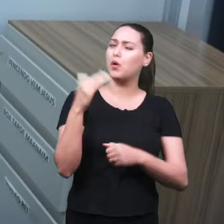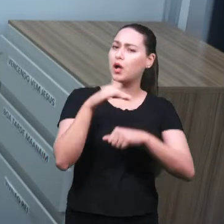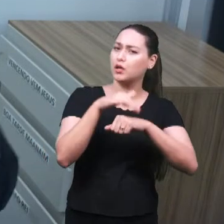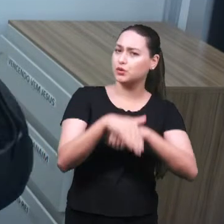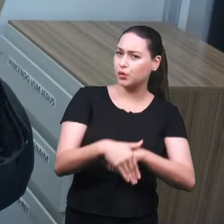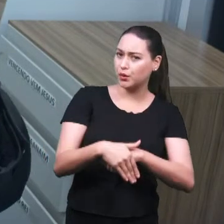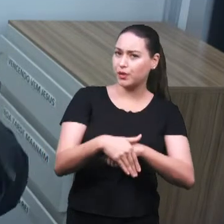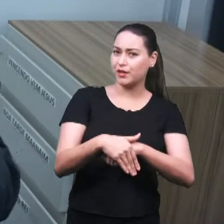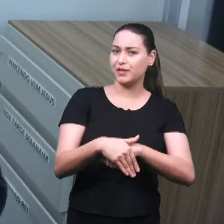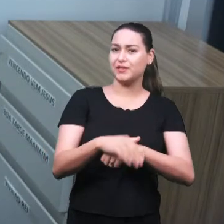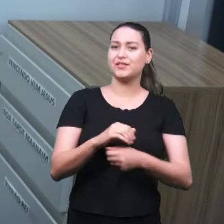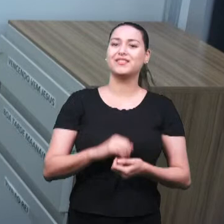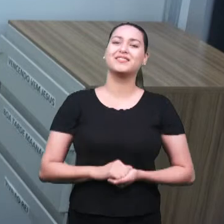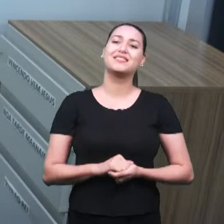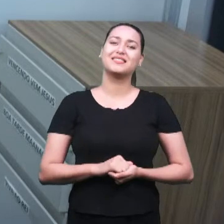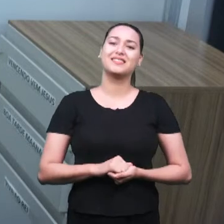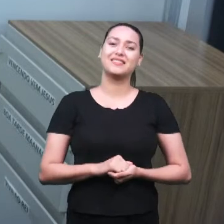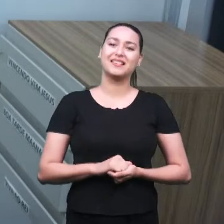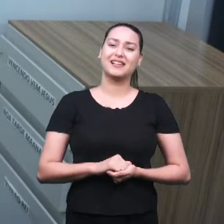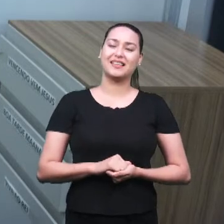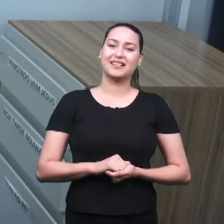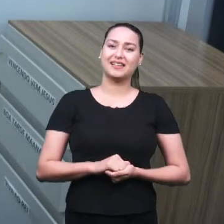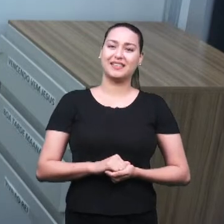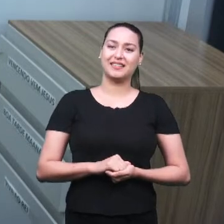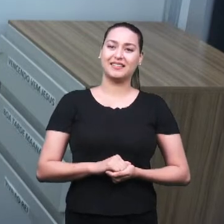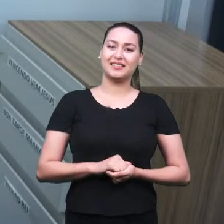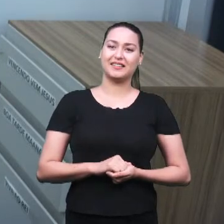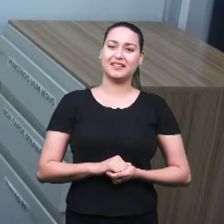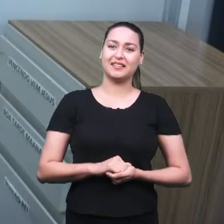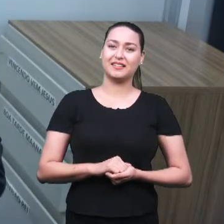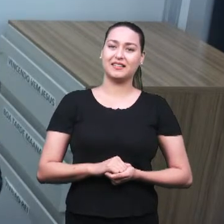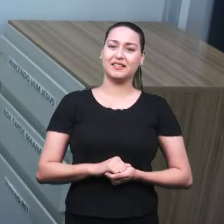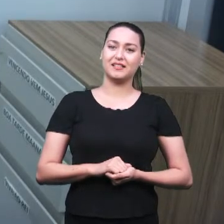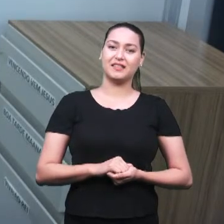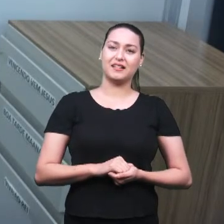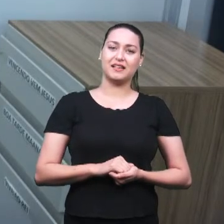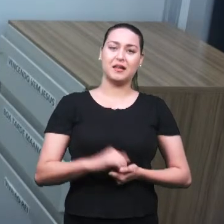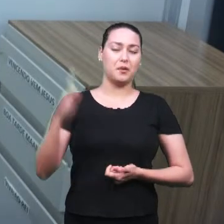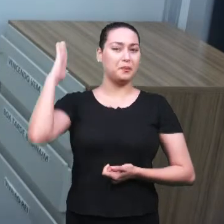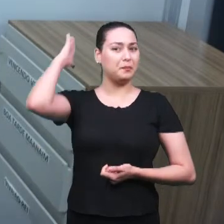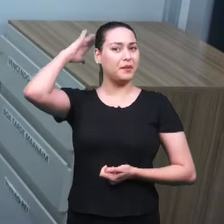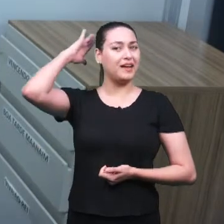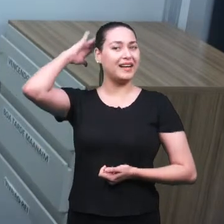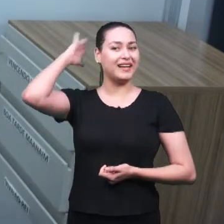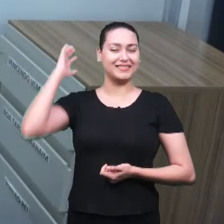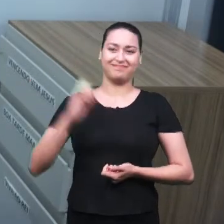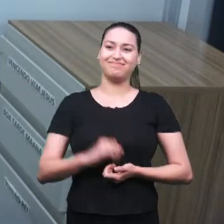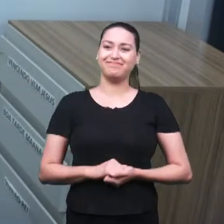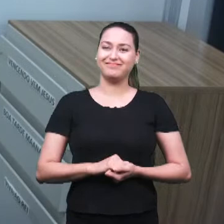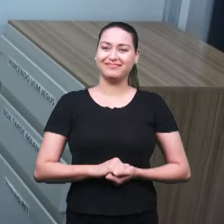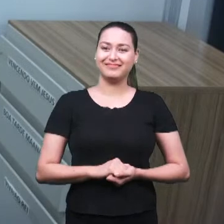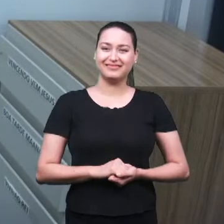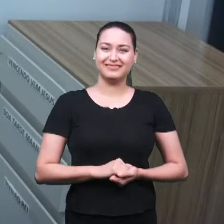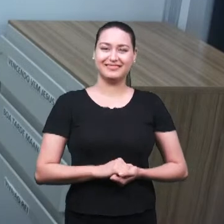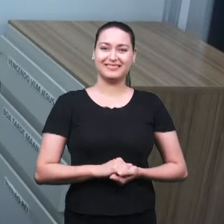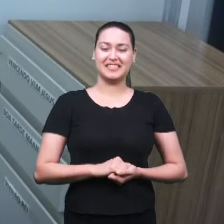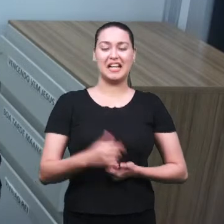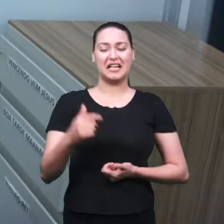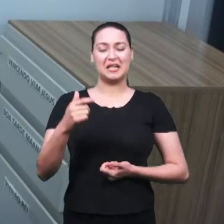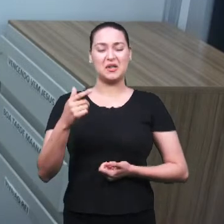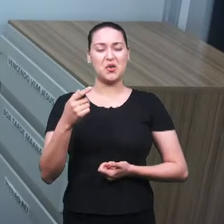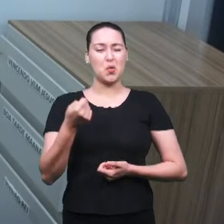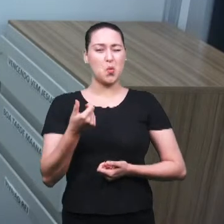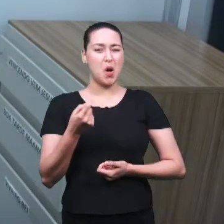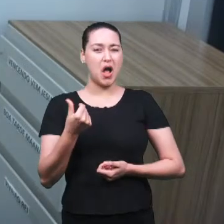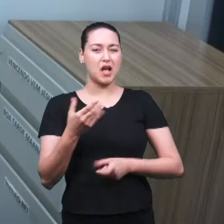irmãos, está nos acompanhando de Guarapuava, no Paraná. Então, daqui a pouco, o nosso culto,